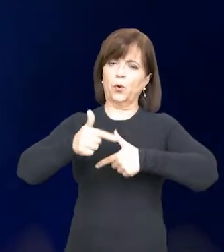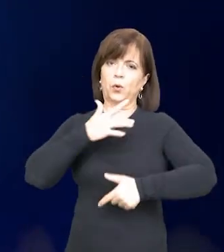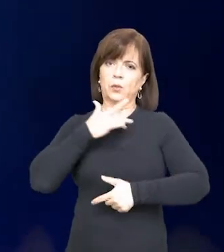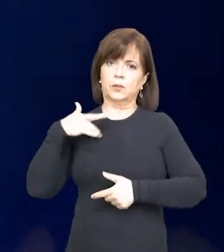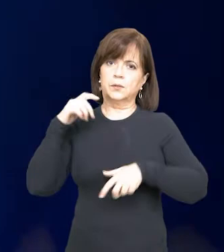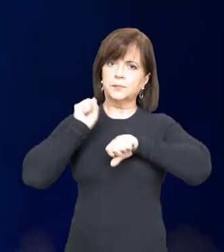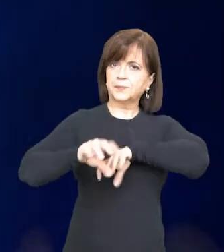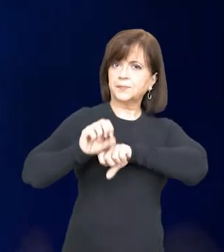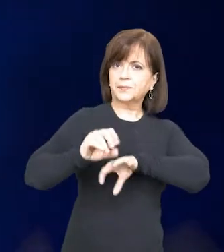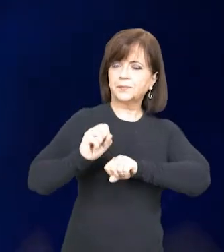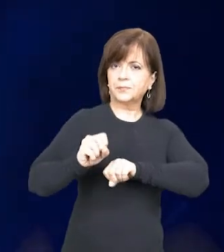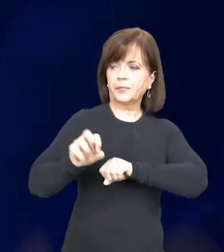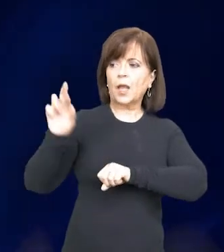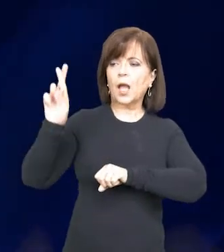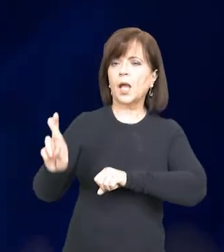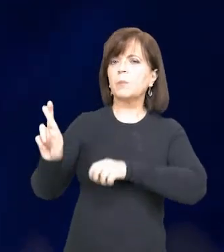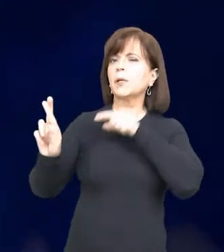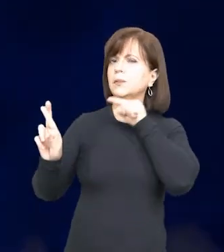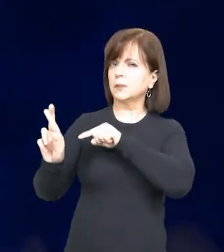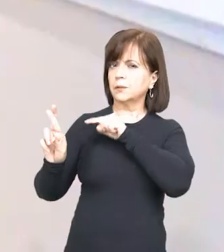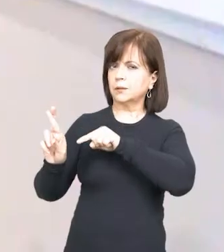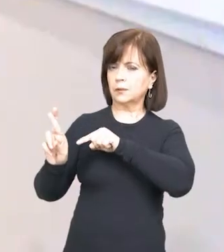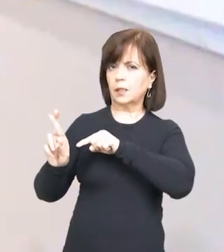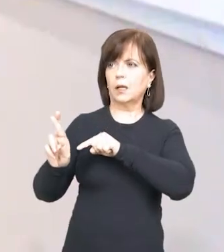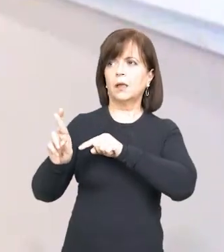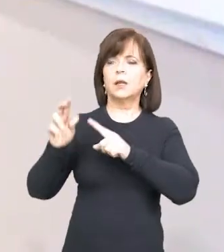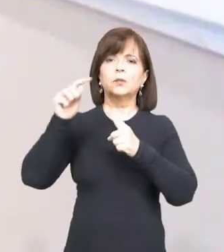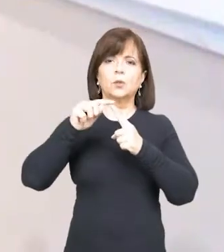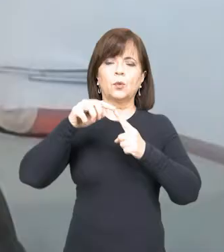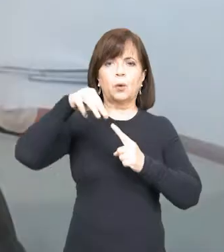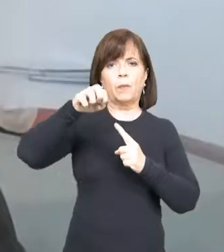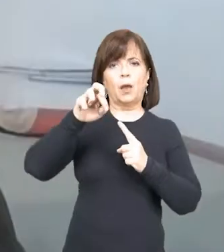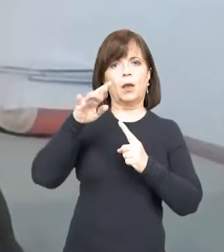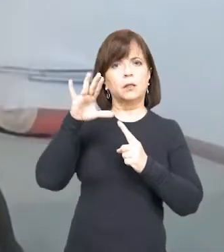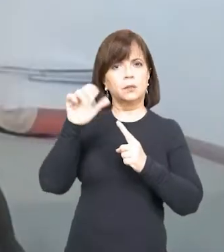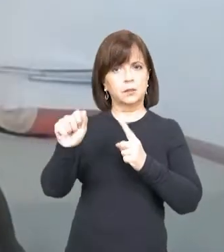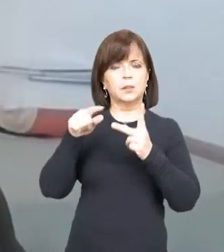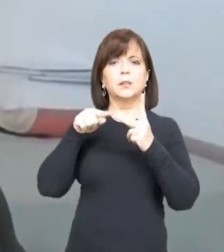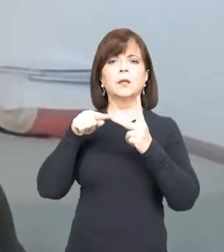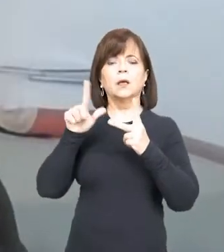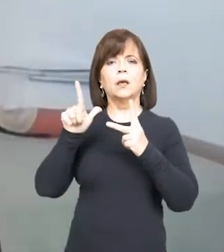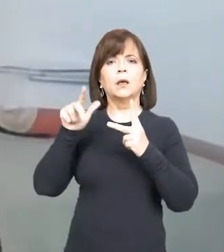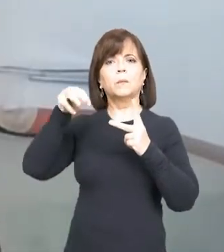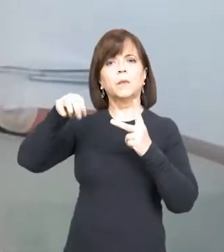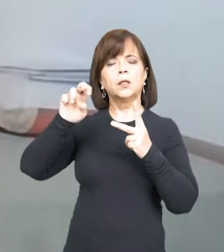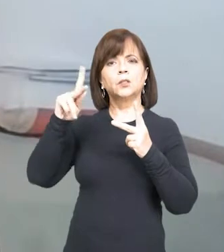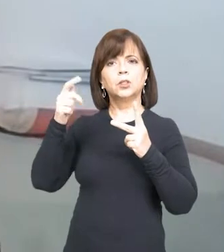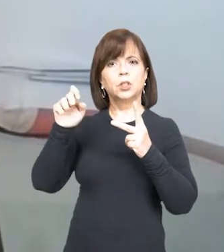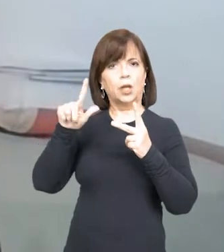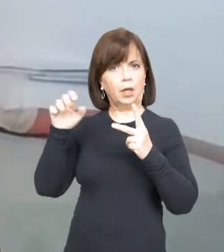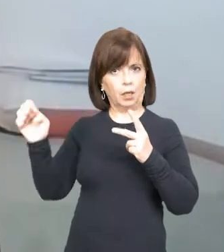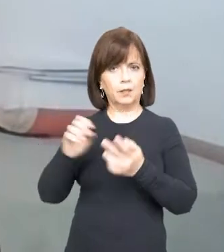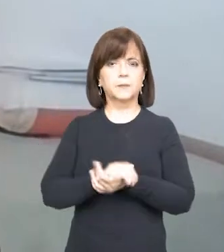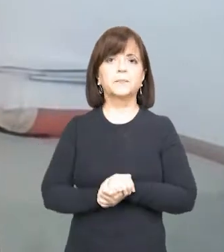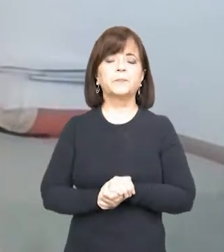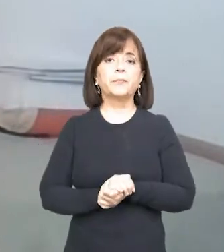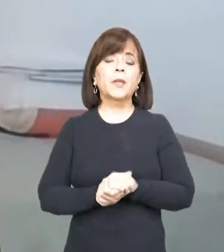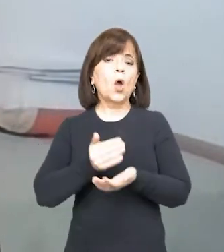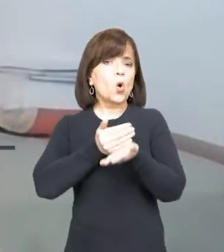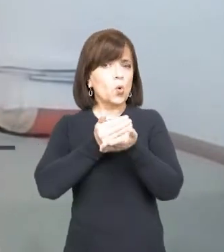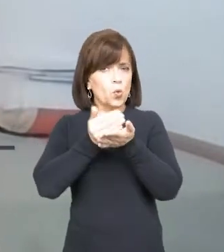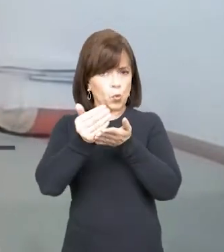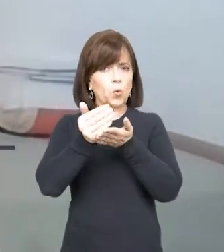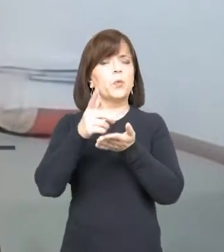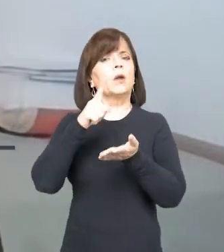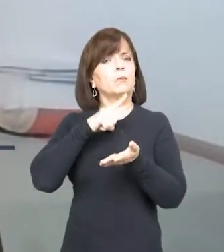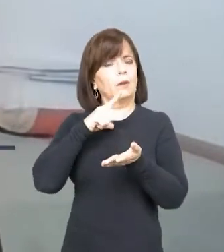Educação, representados pelas promotoras de Justiça Márcia Lustosa e Michele Bruno. Que deu início, a essas